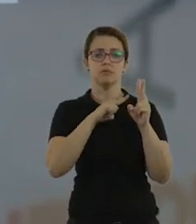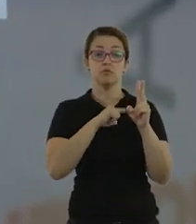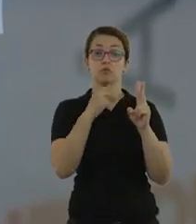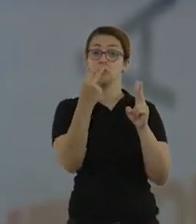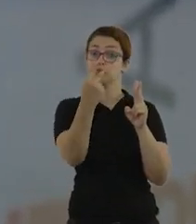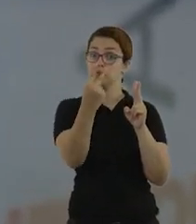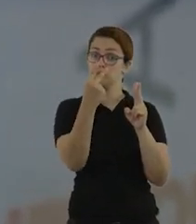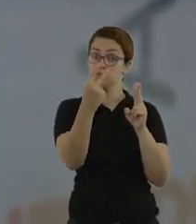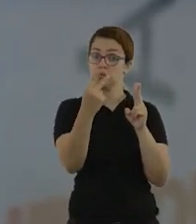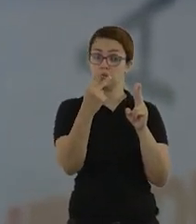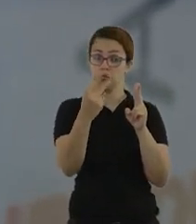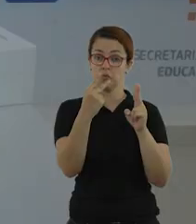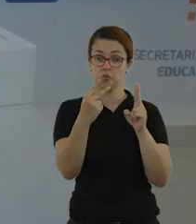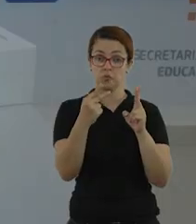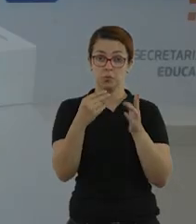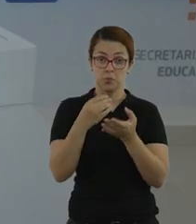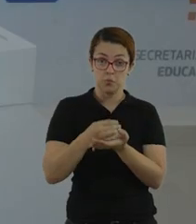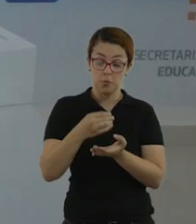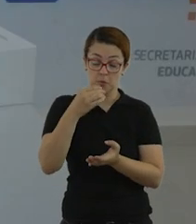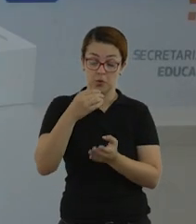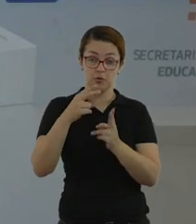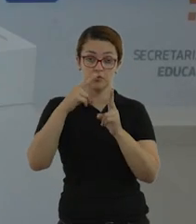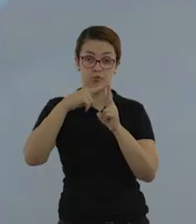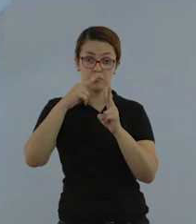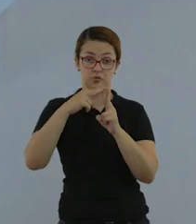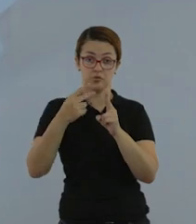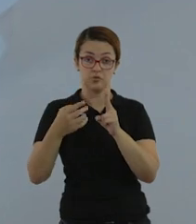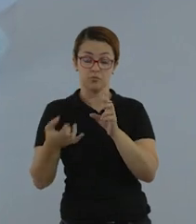temos? Nós temos 2 dezenas. Então, ó,